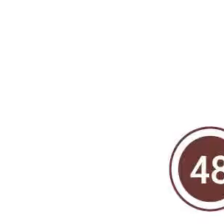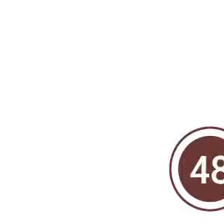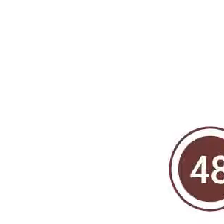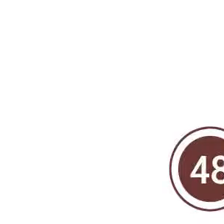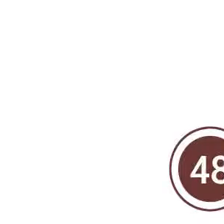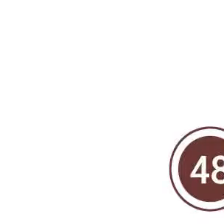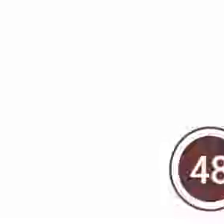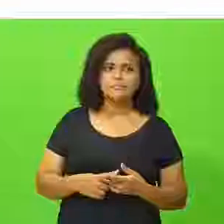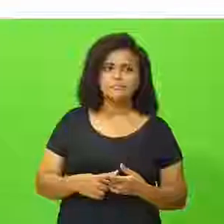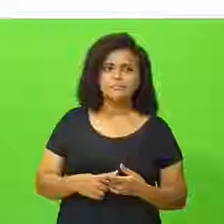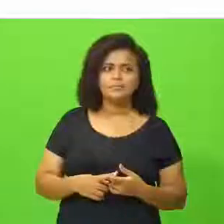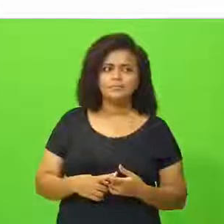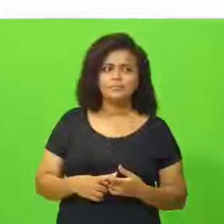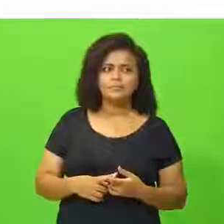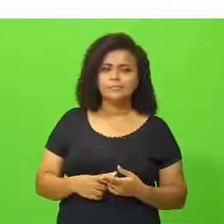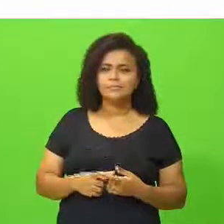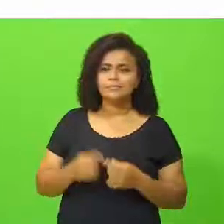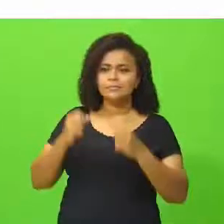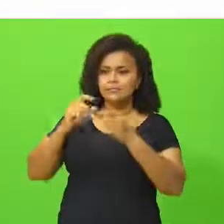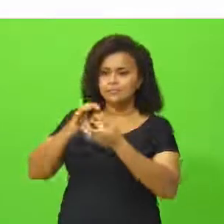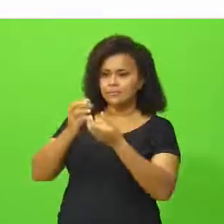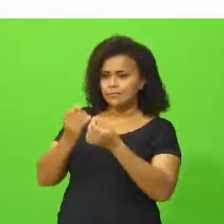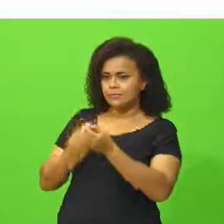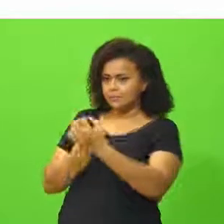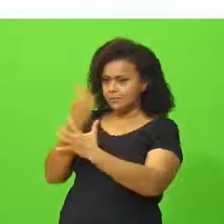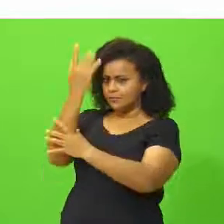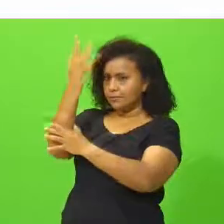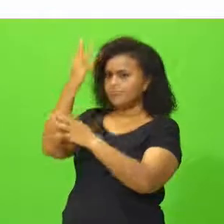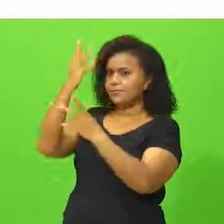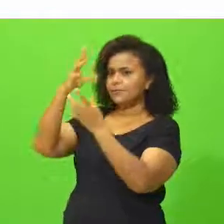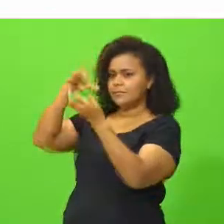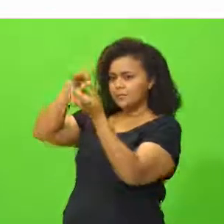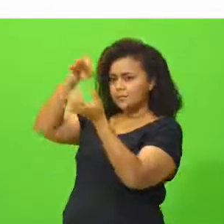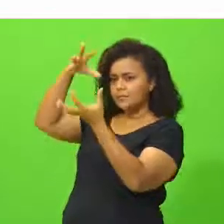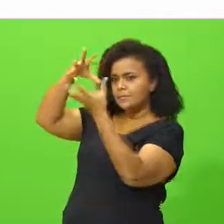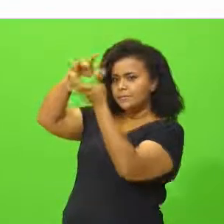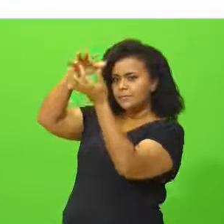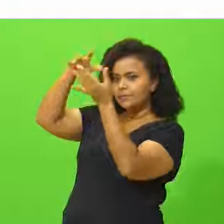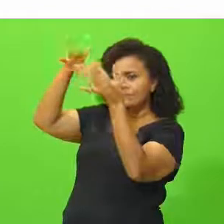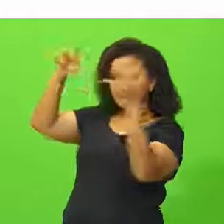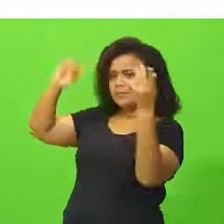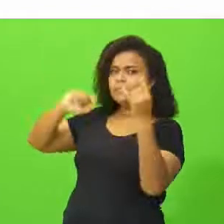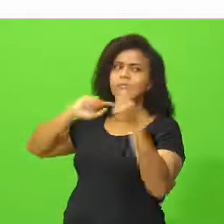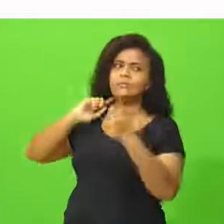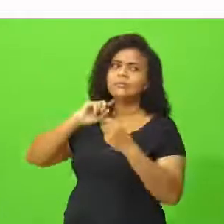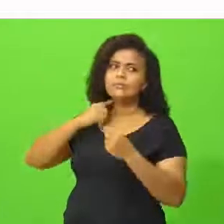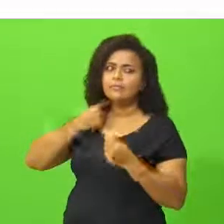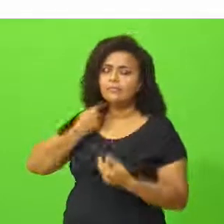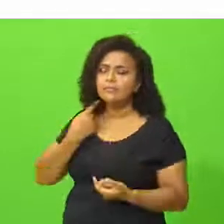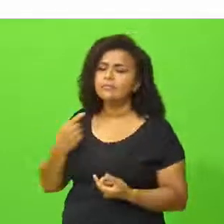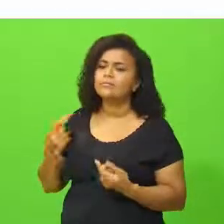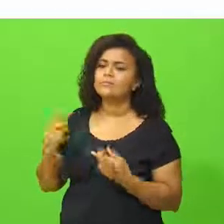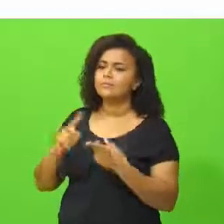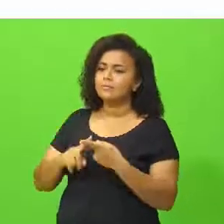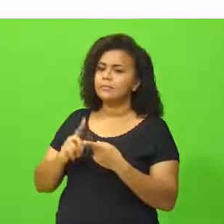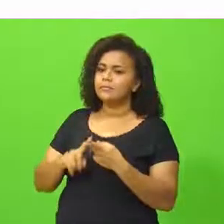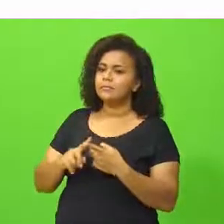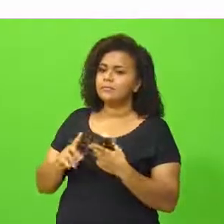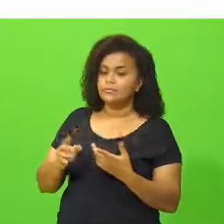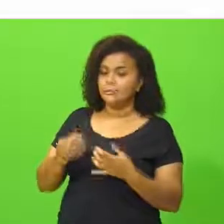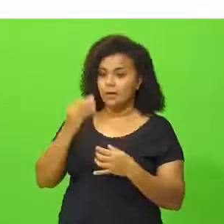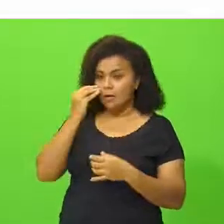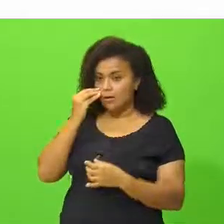né, lançada no ar pelas chaminés das fábricas. Você vai ter aqui também o